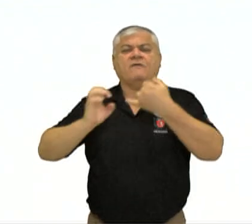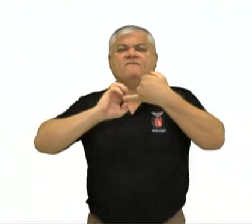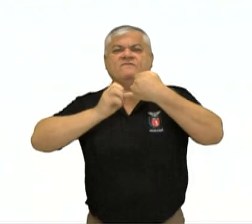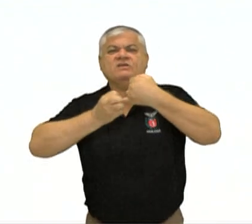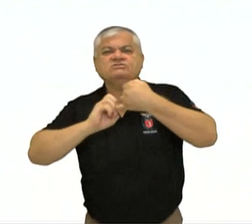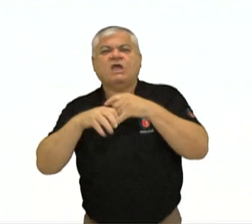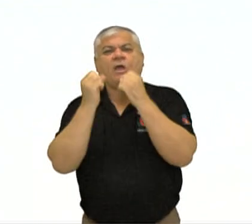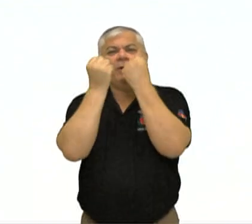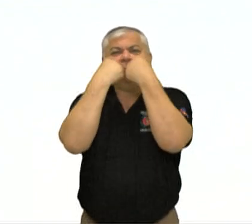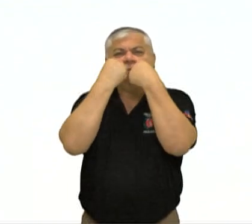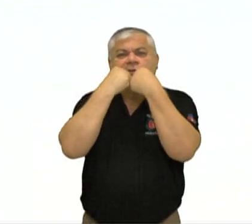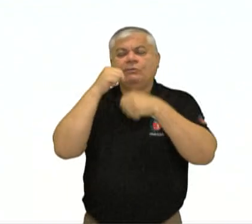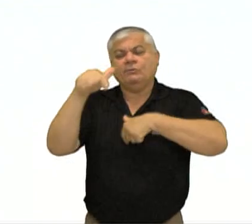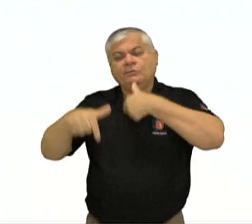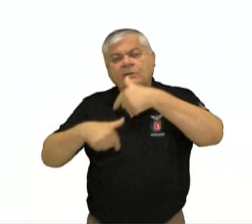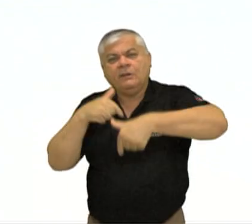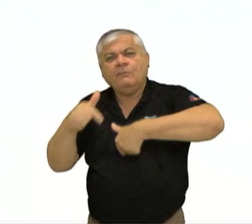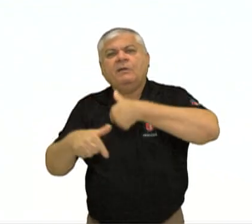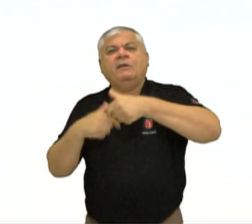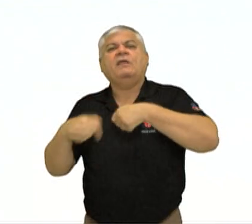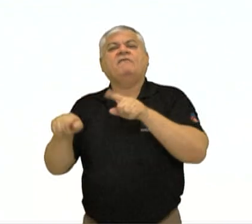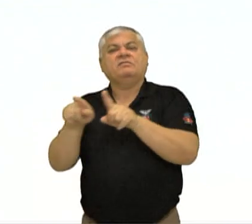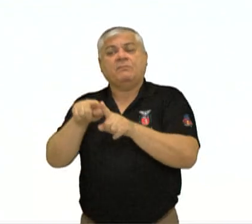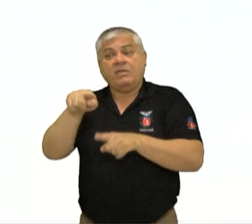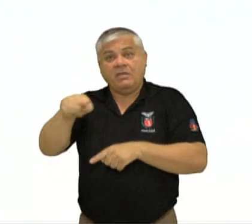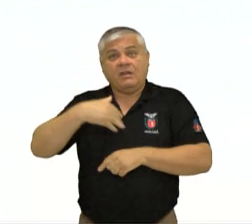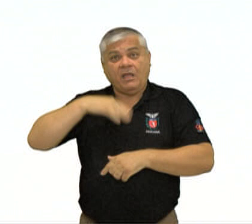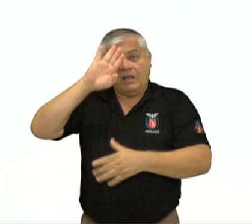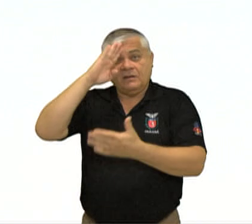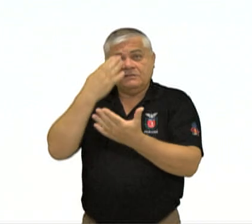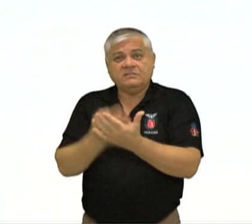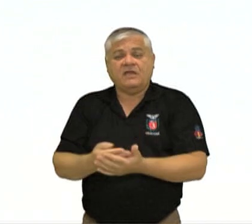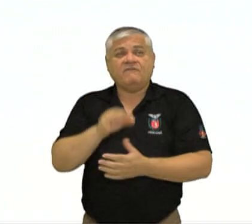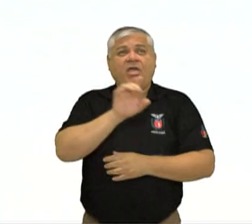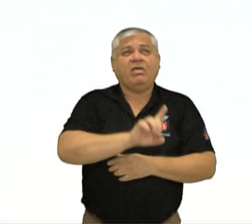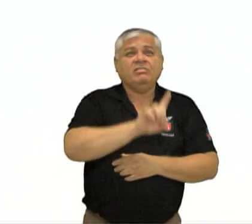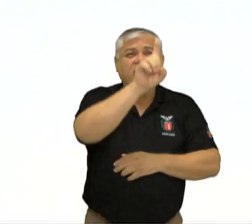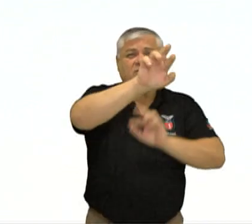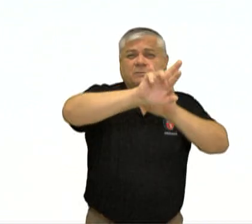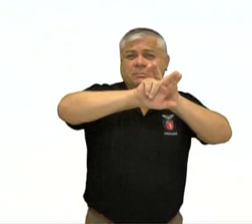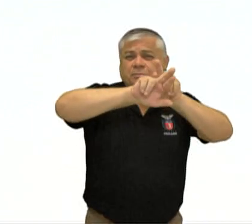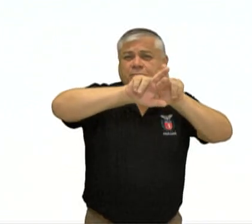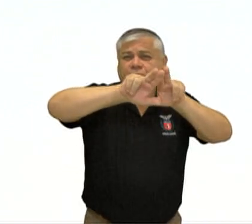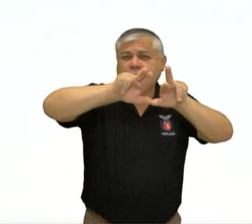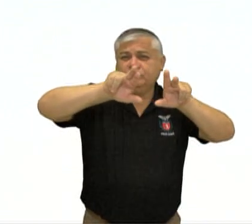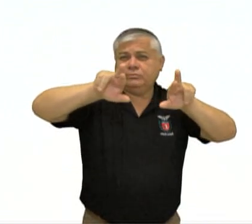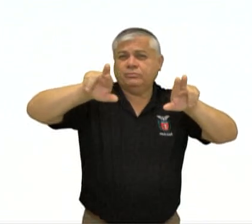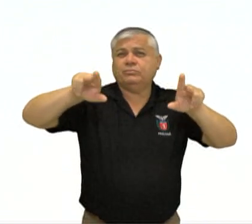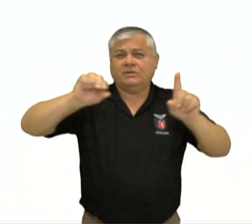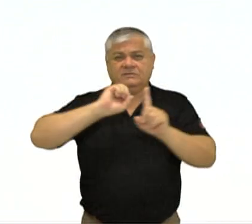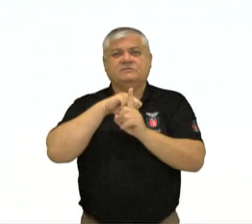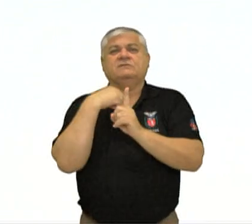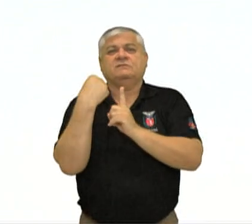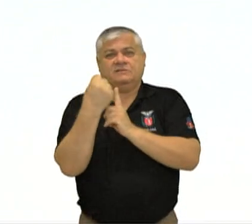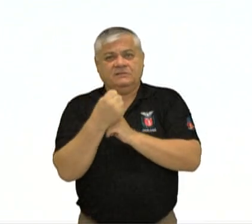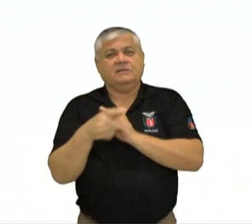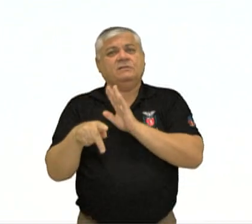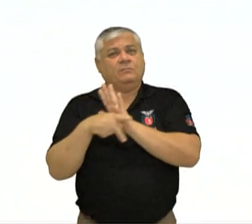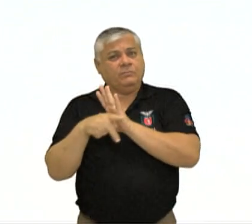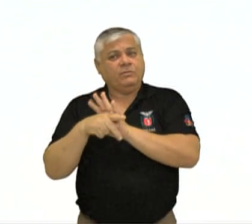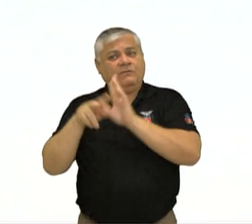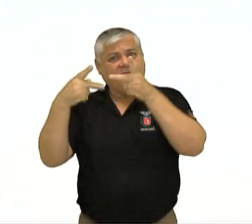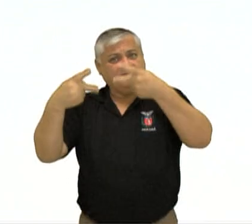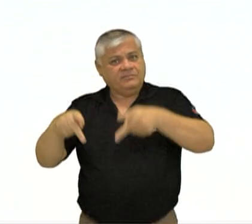religião politeísta, né? Essa característica do politeísmo nas principais sociedades dos povos nativos da